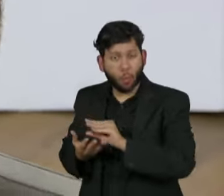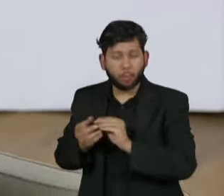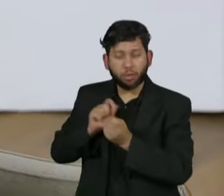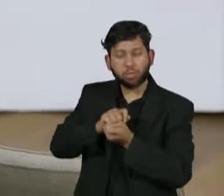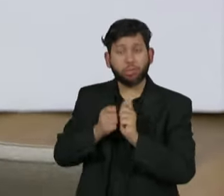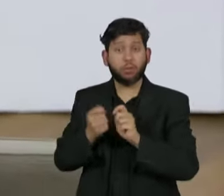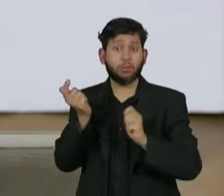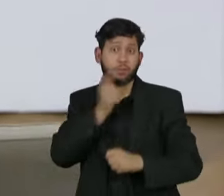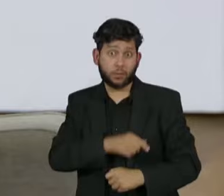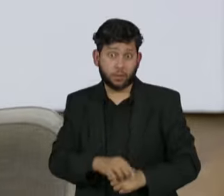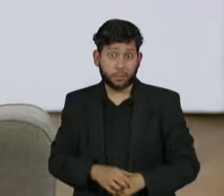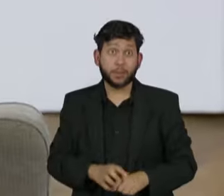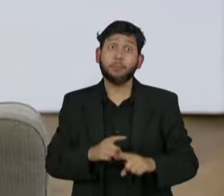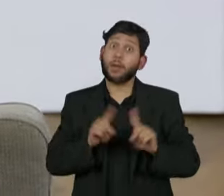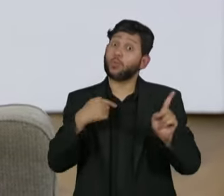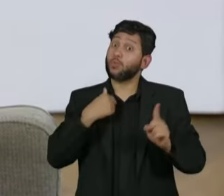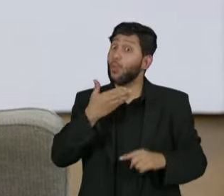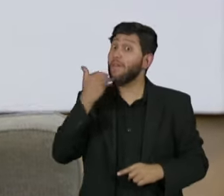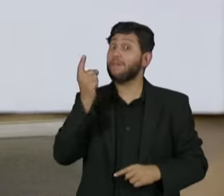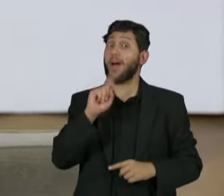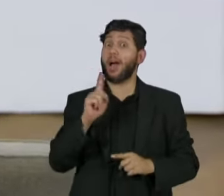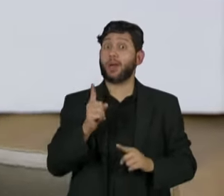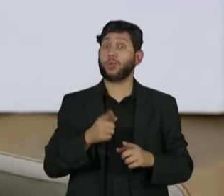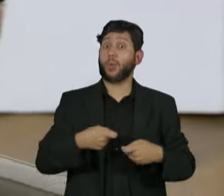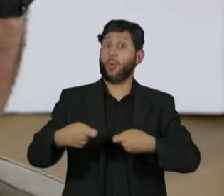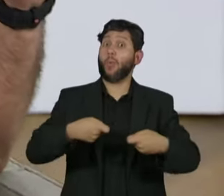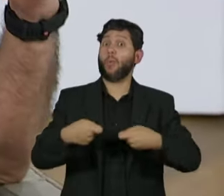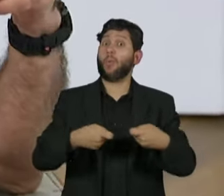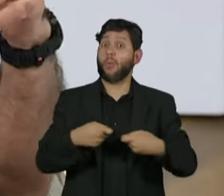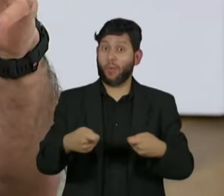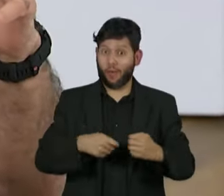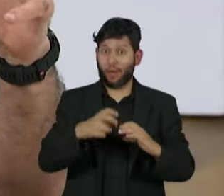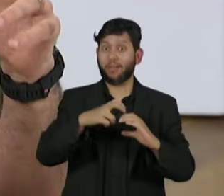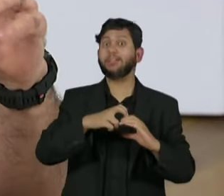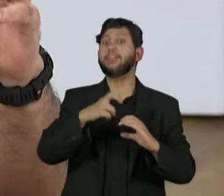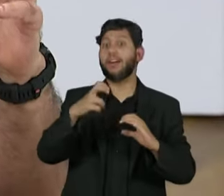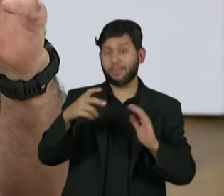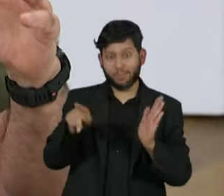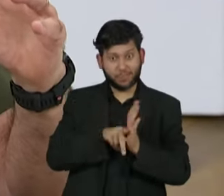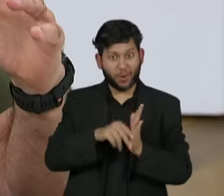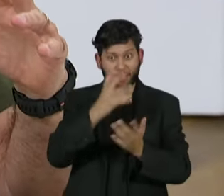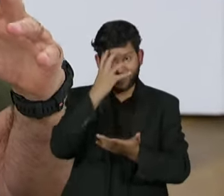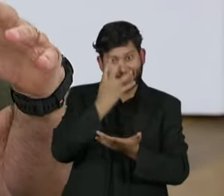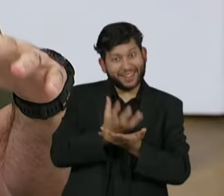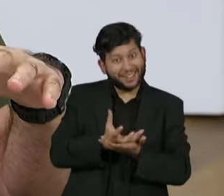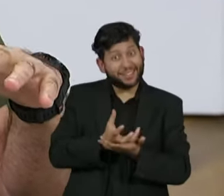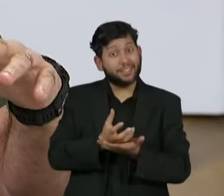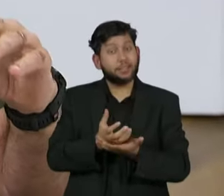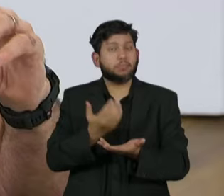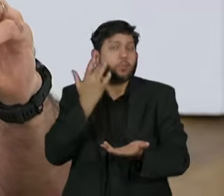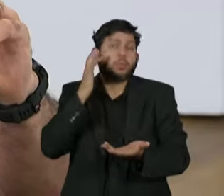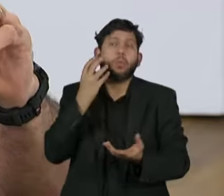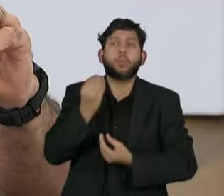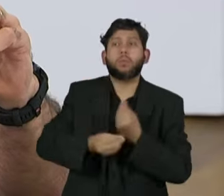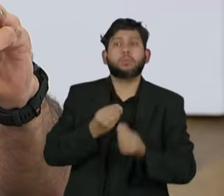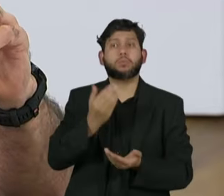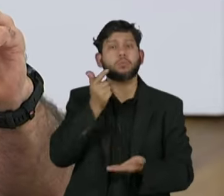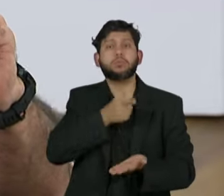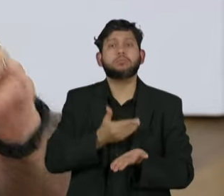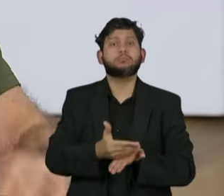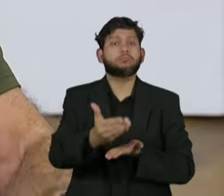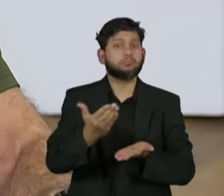dentro da arquitetura brasileira para regulação de Inteligência Artificial e não sei como é que a gente faz a partir de lá